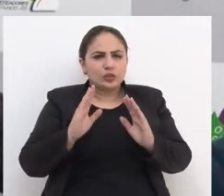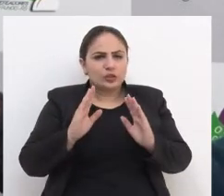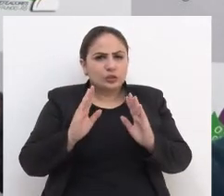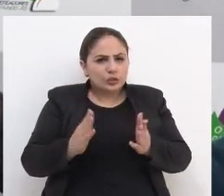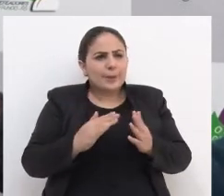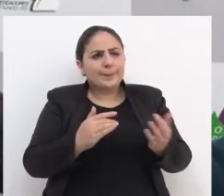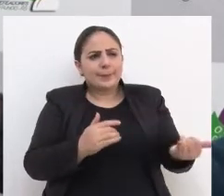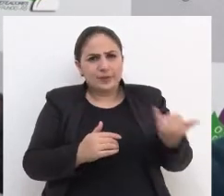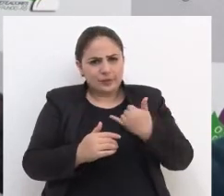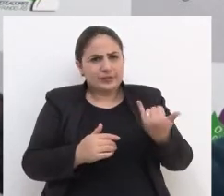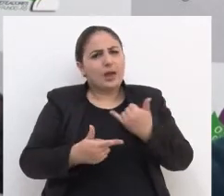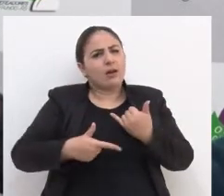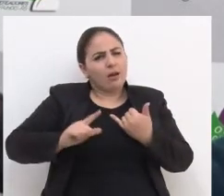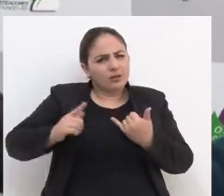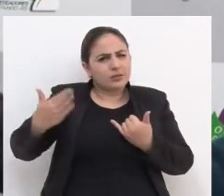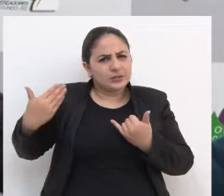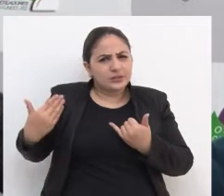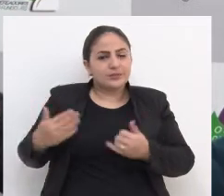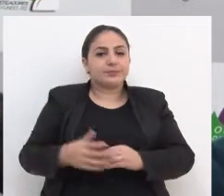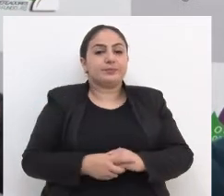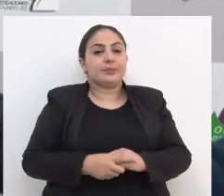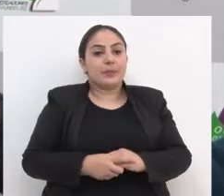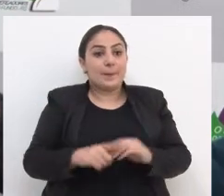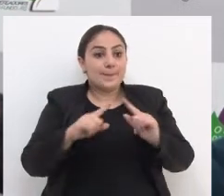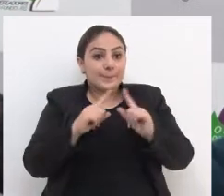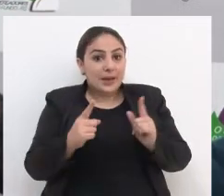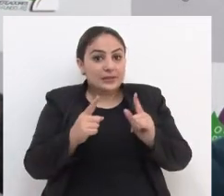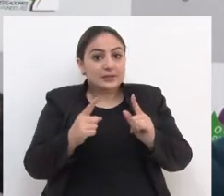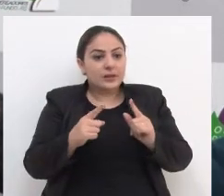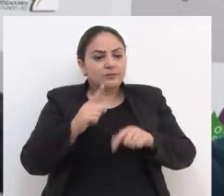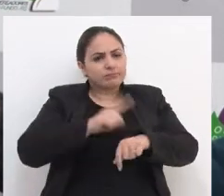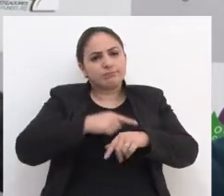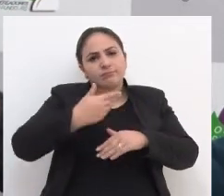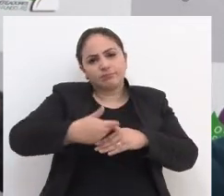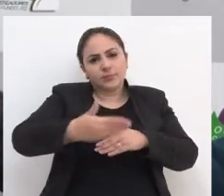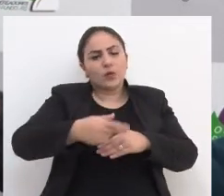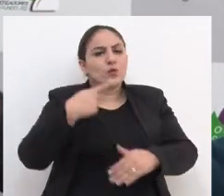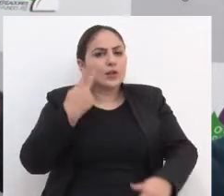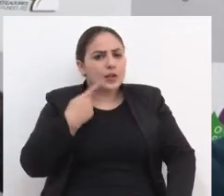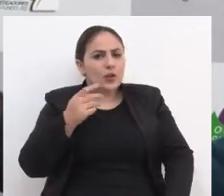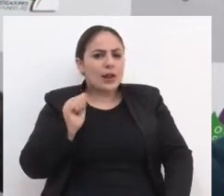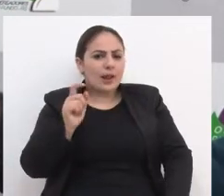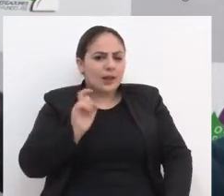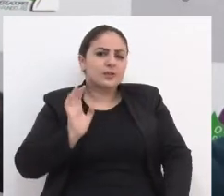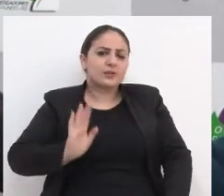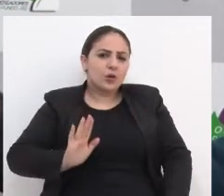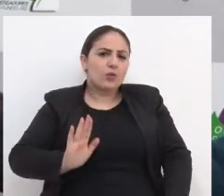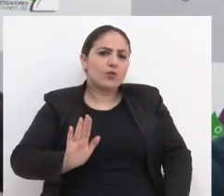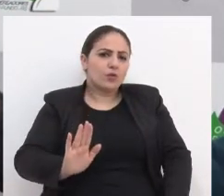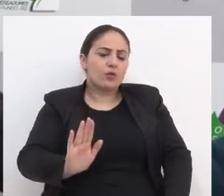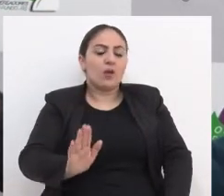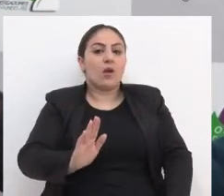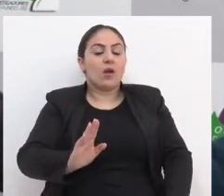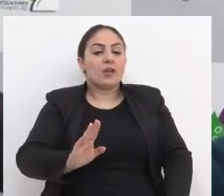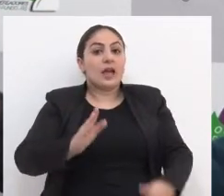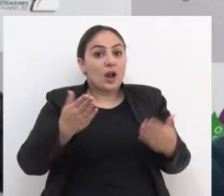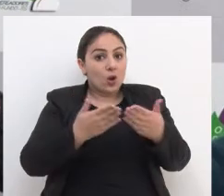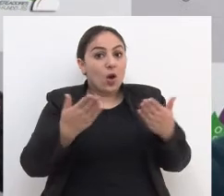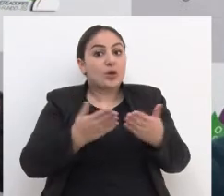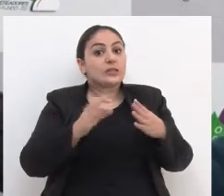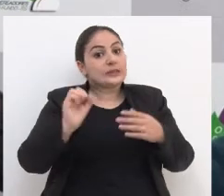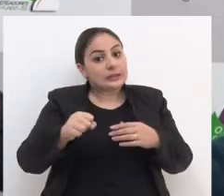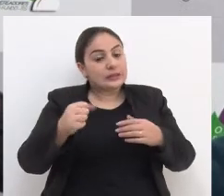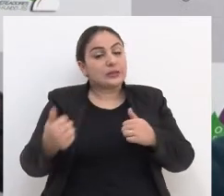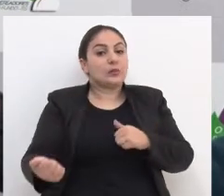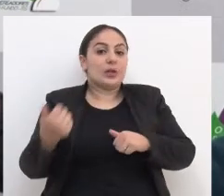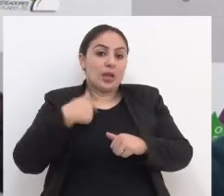sondada essa possibilidade tempos anterior, mas o tempo foi passando, o vereador Alex foi permanecendo, mas agora sim houve então esse desfecho. A gente,